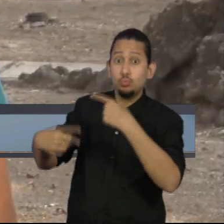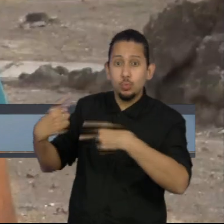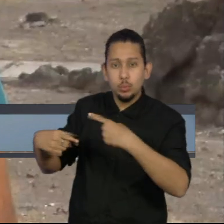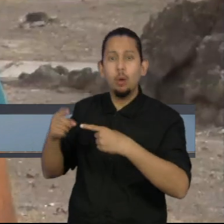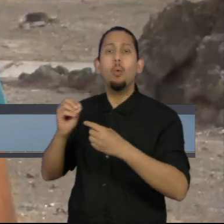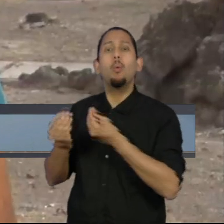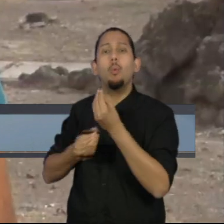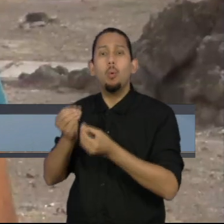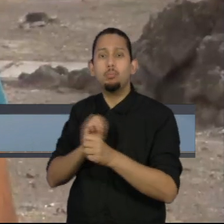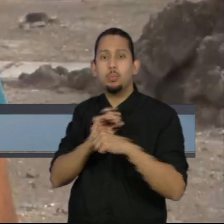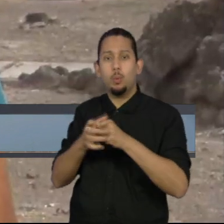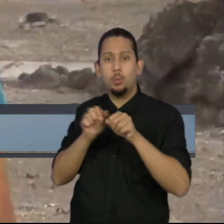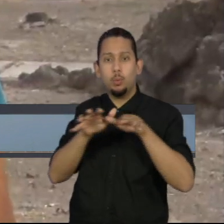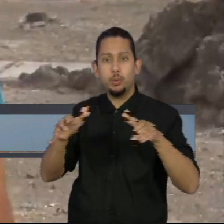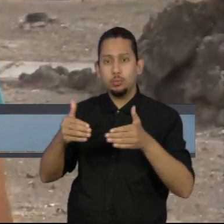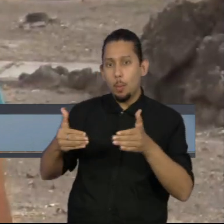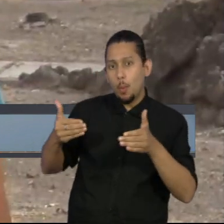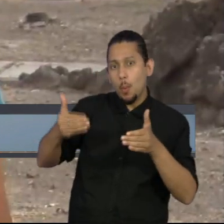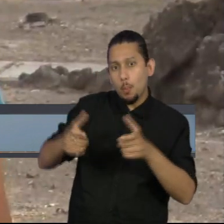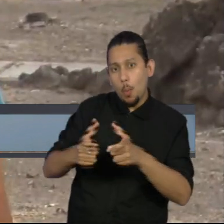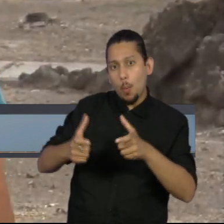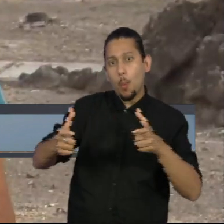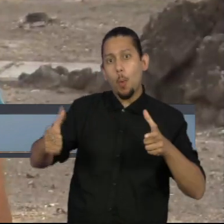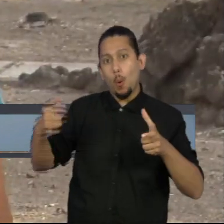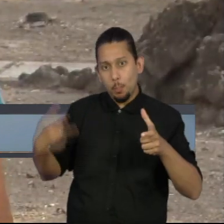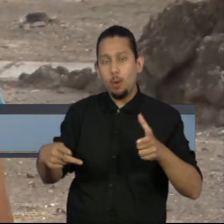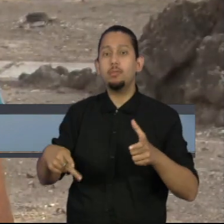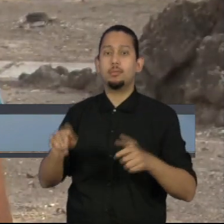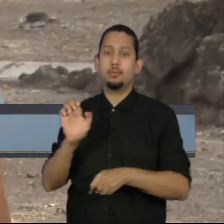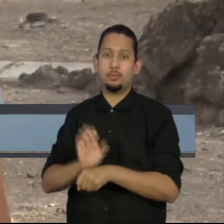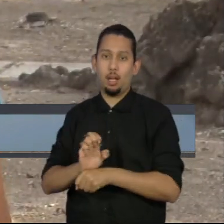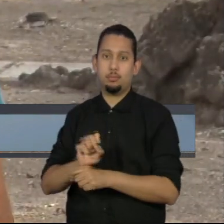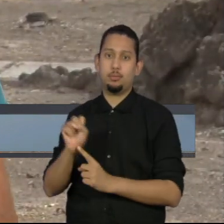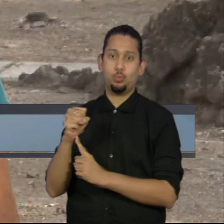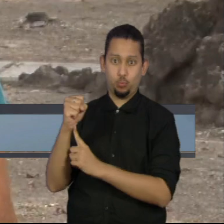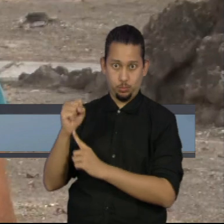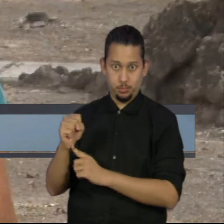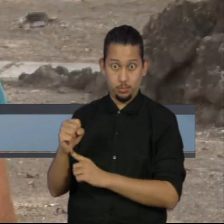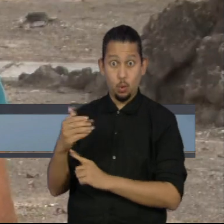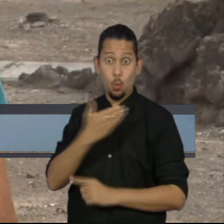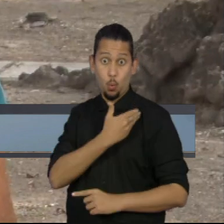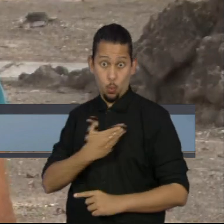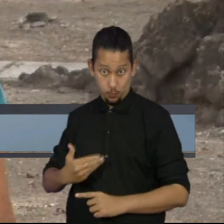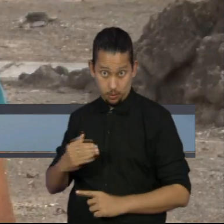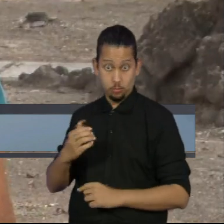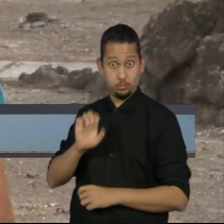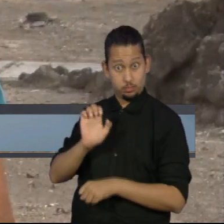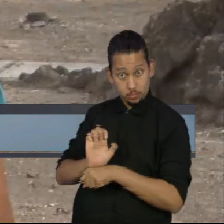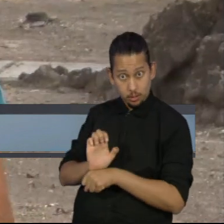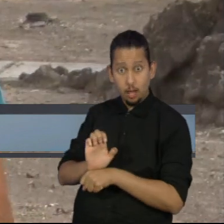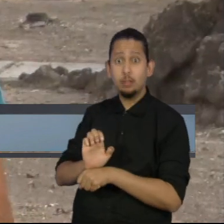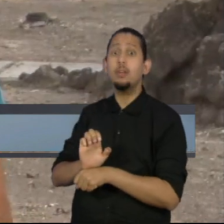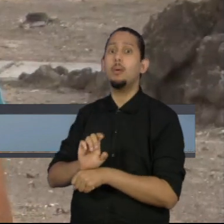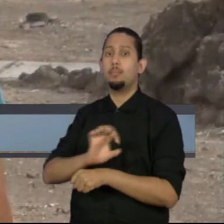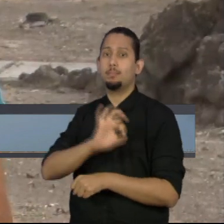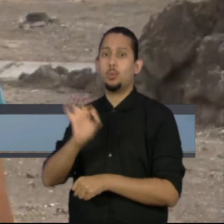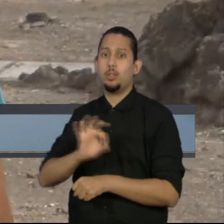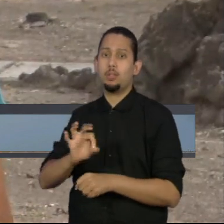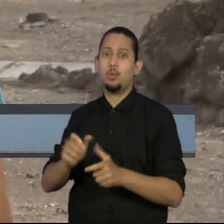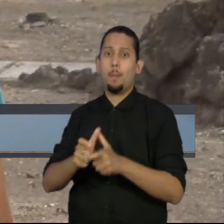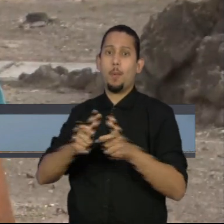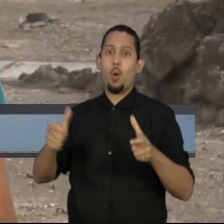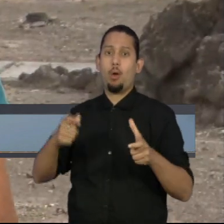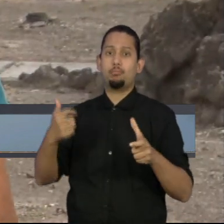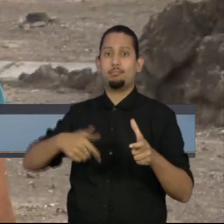o avanço da Covid-19 em Sergipe. De acordo com o governador, o estado está com a maior taxa de transmissão do vírus